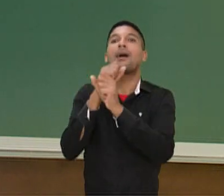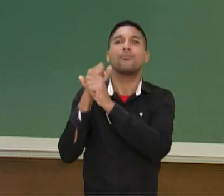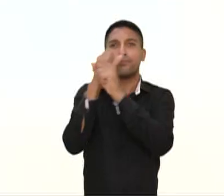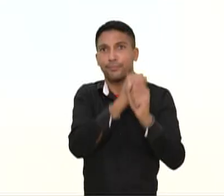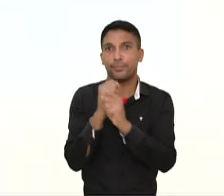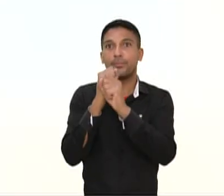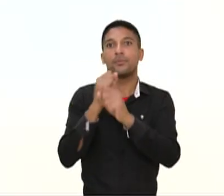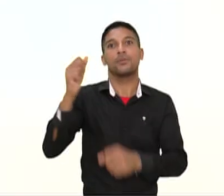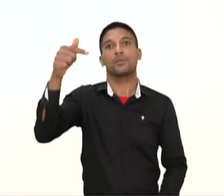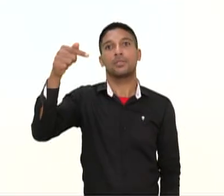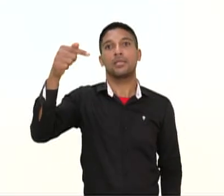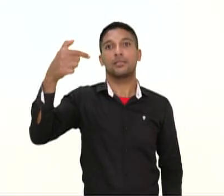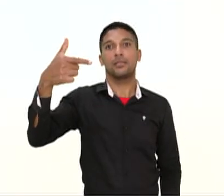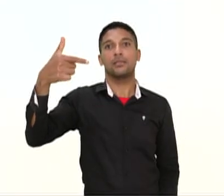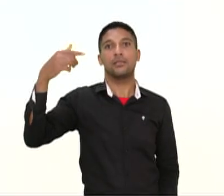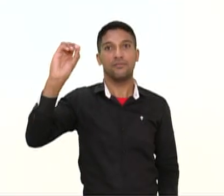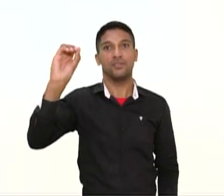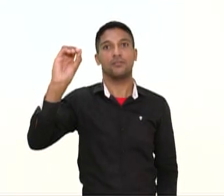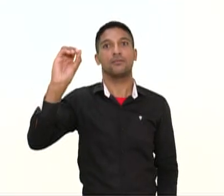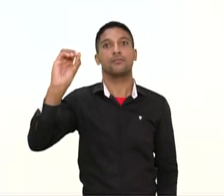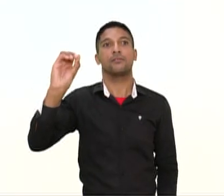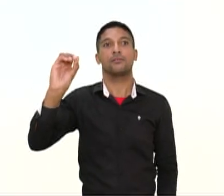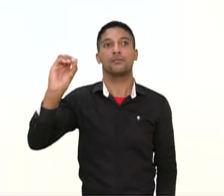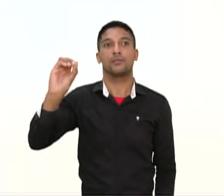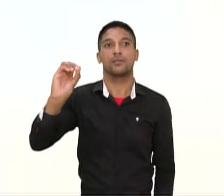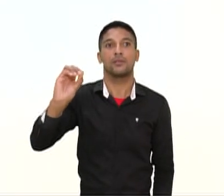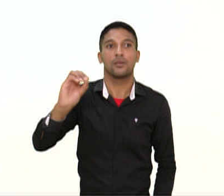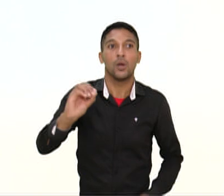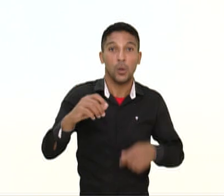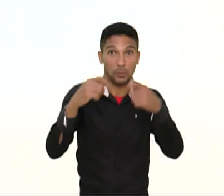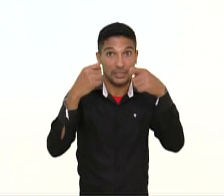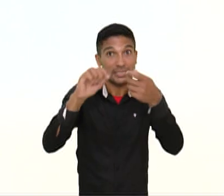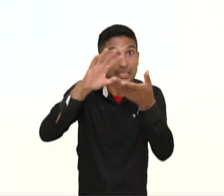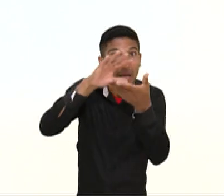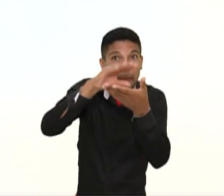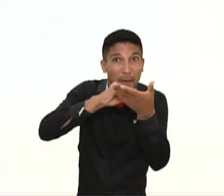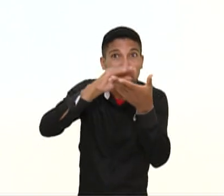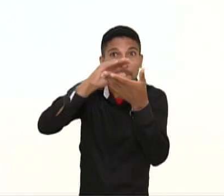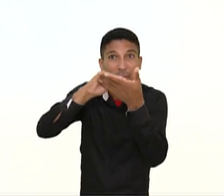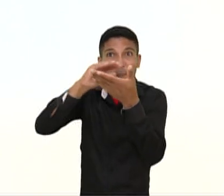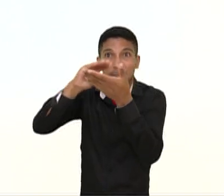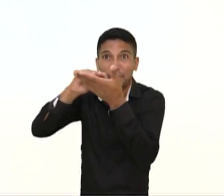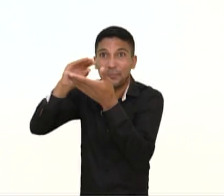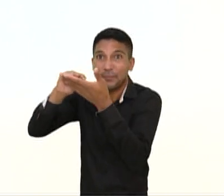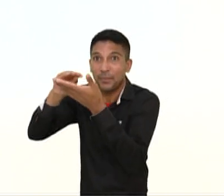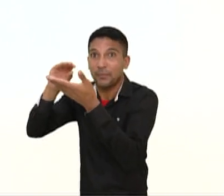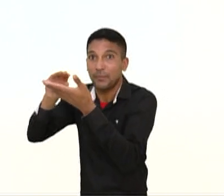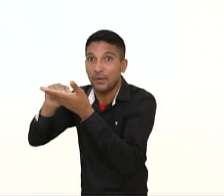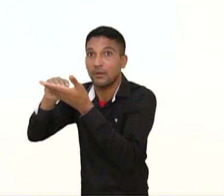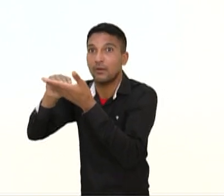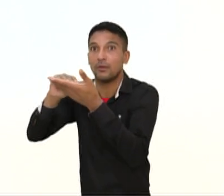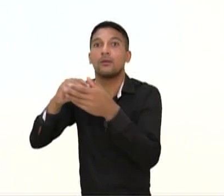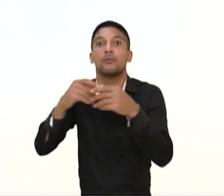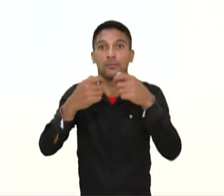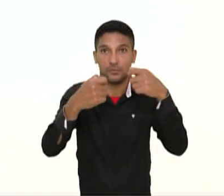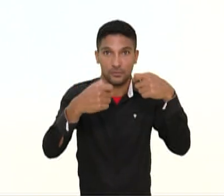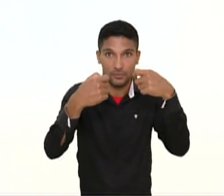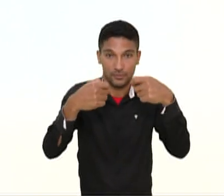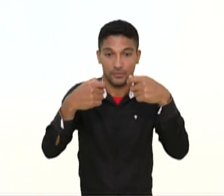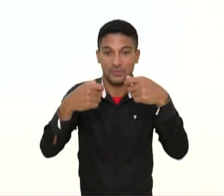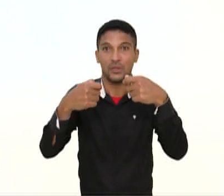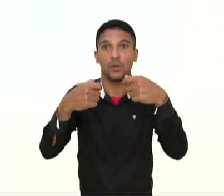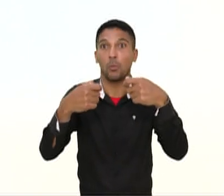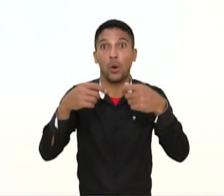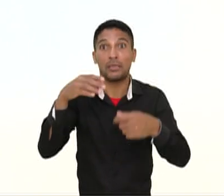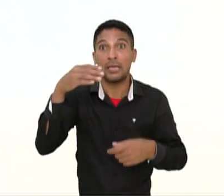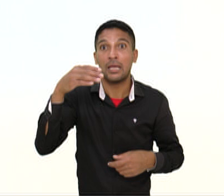tá bom? Cuidado para não esquecer de copiar ninguém, gente. Porque como é uma expressão bem extensa, a chance